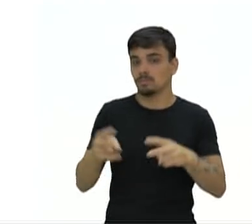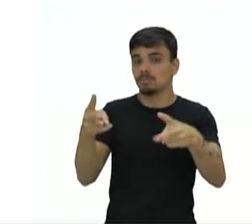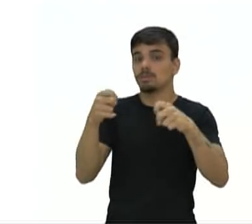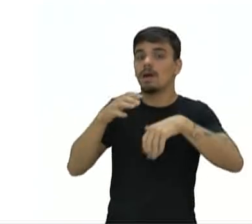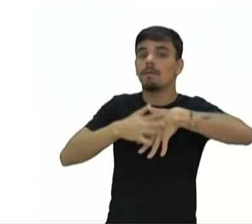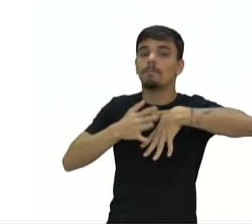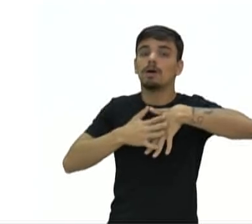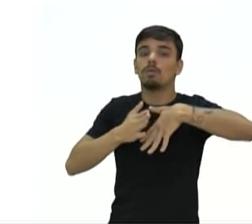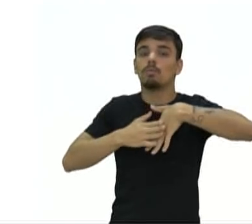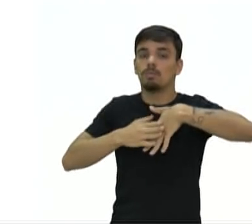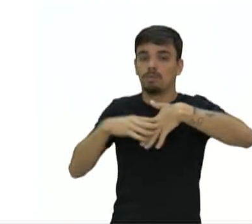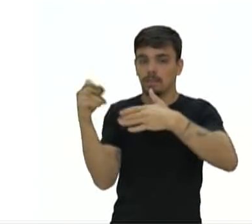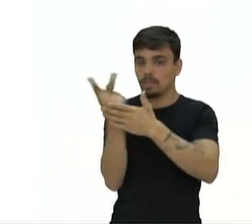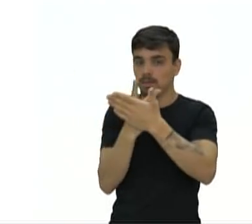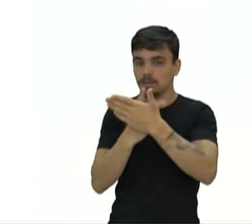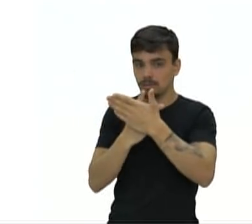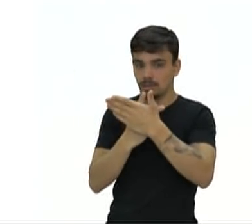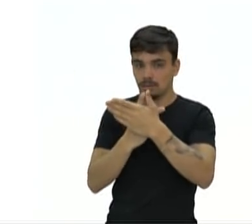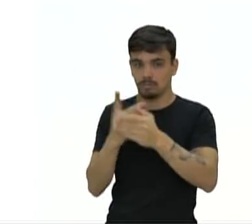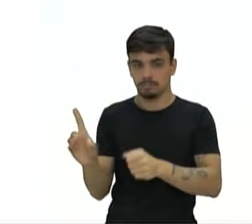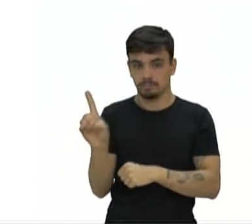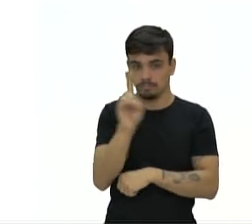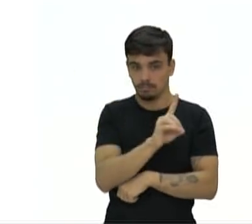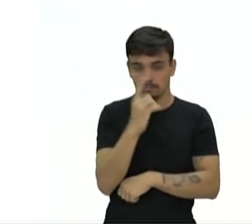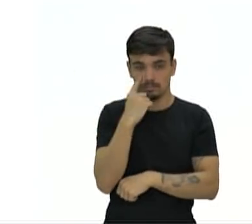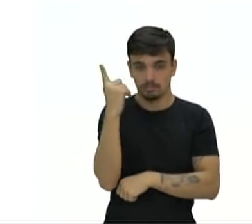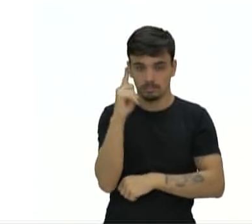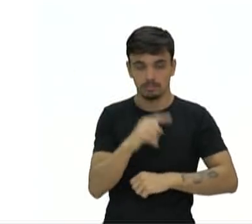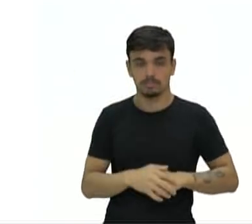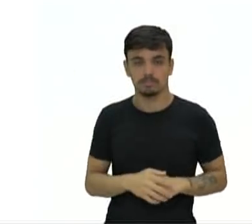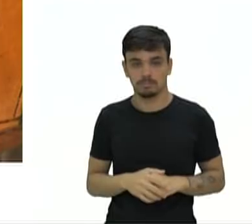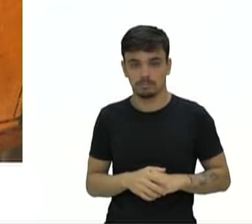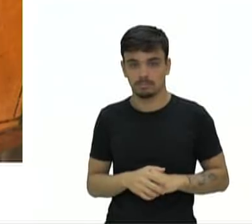mão da figura à direita.